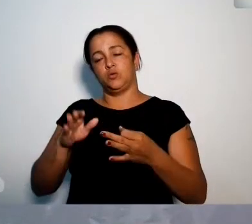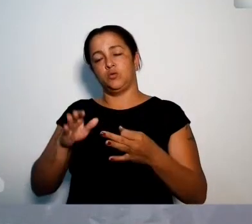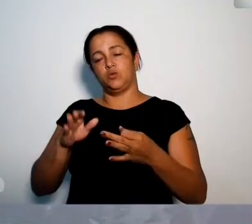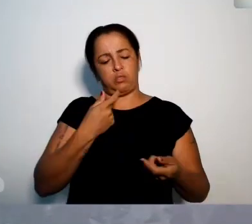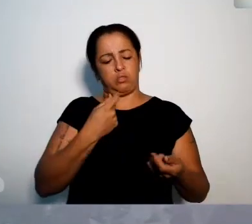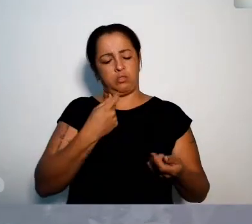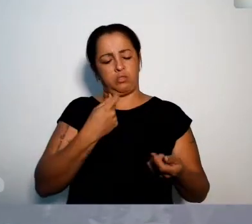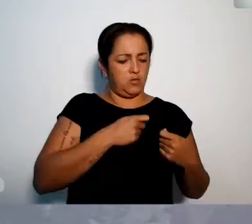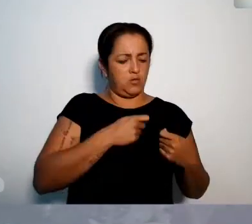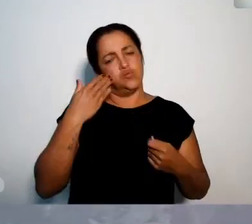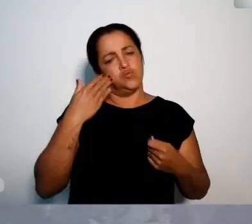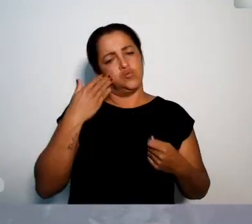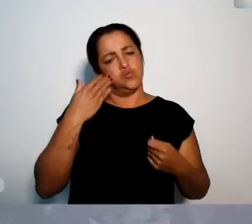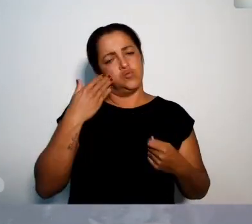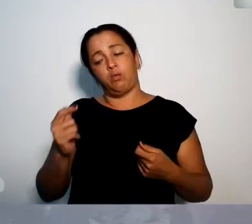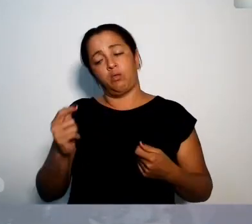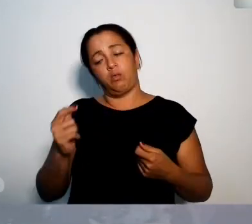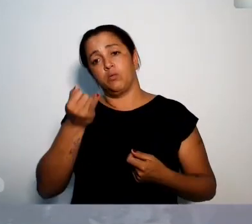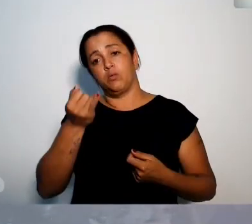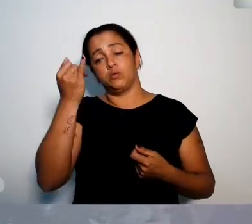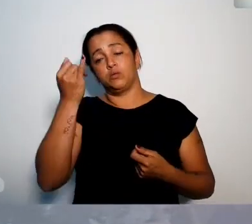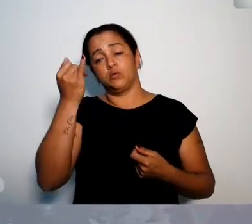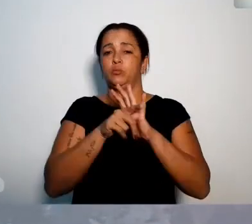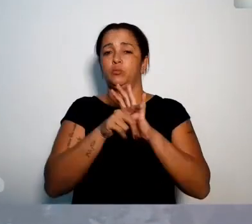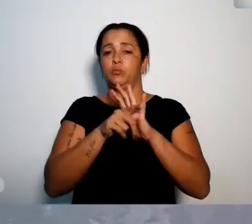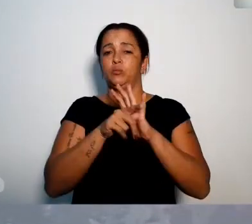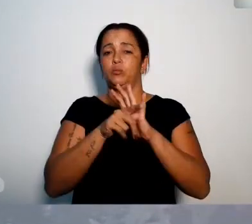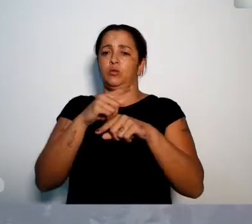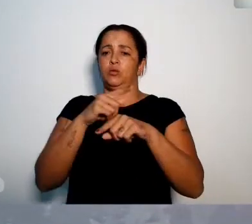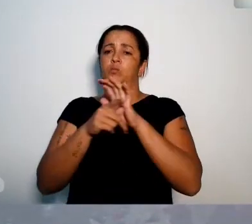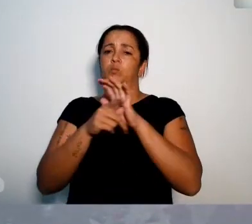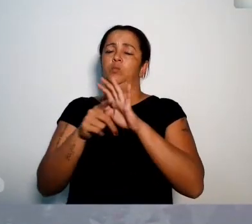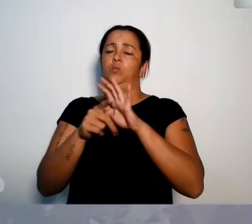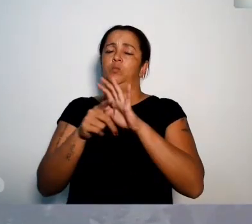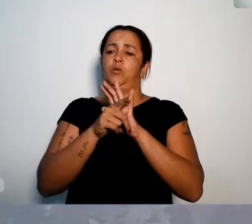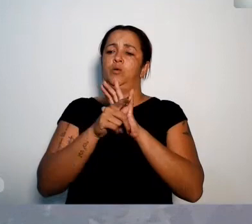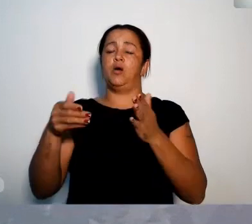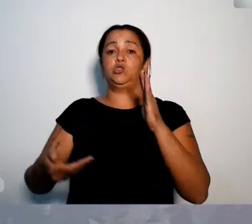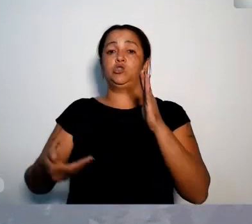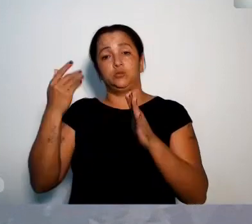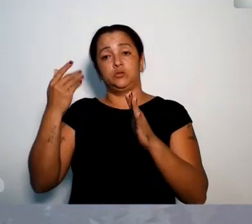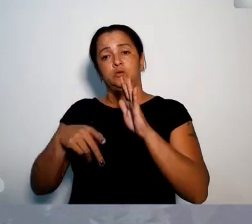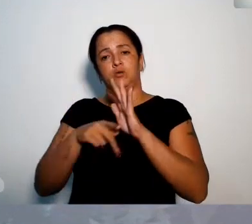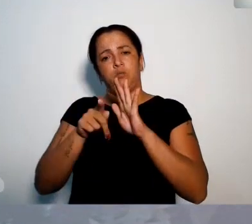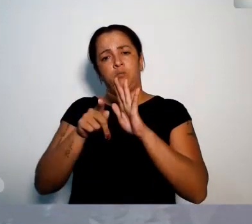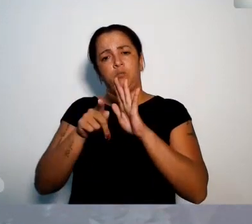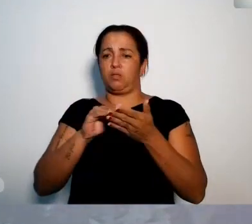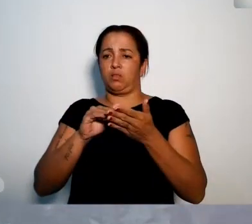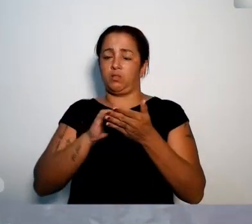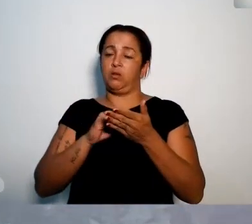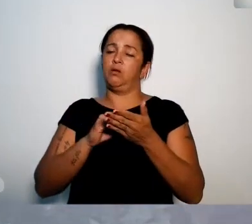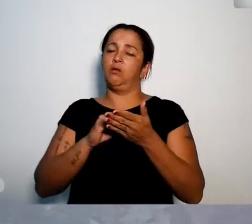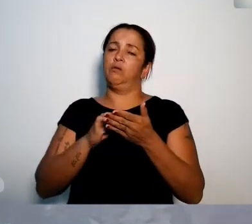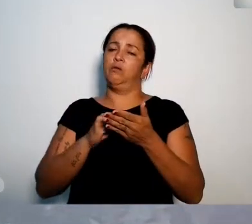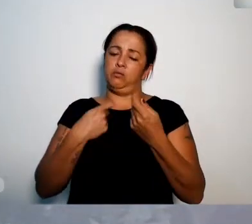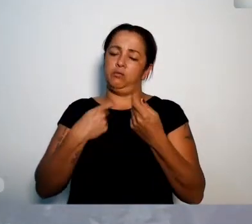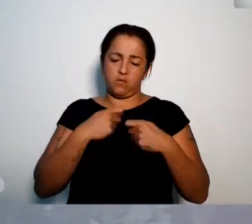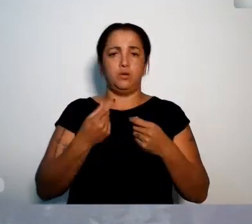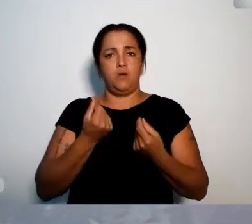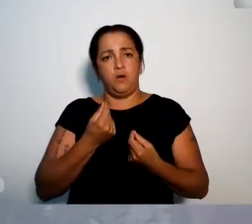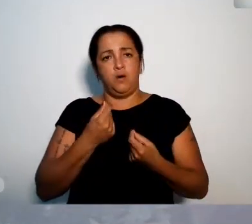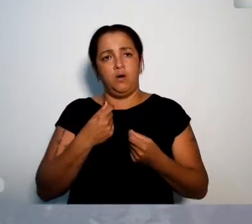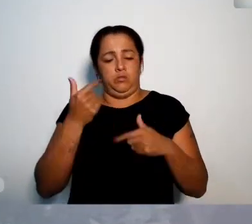importante. Sou contrário à extinção da Secretaria de Desenvolvimento Econômico de Geração de Trabalho, Emprego e Renda, que vai